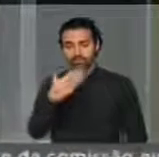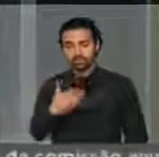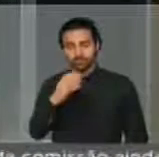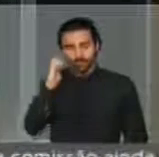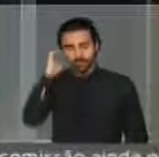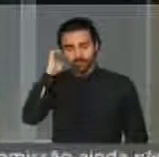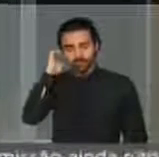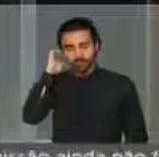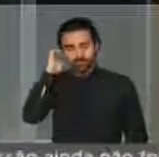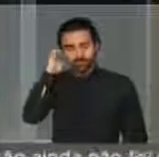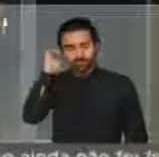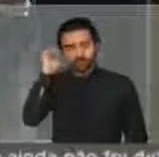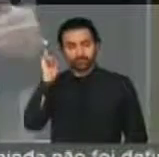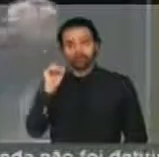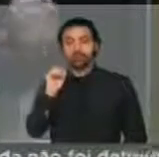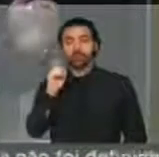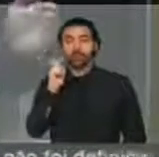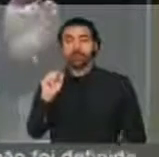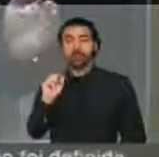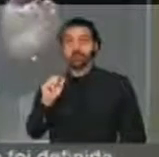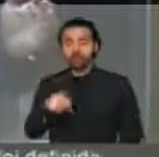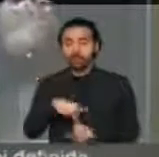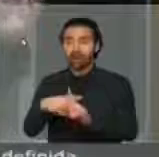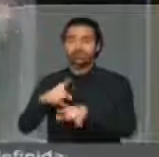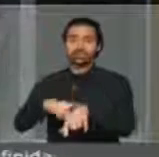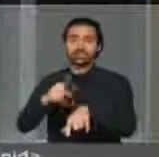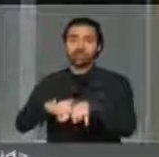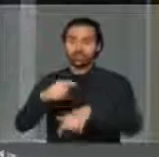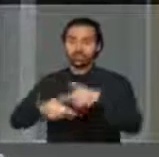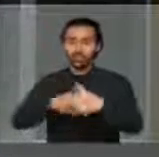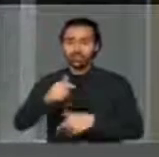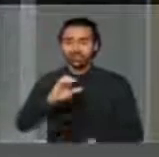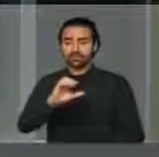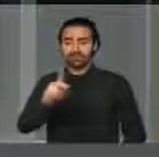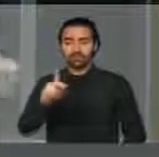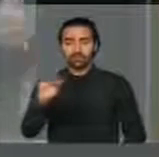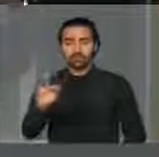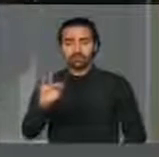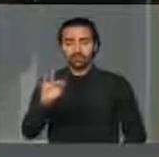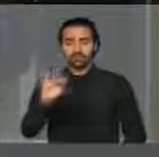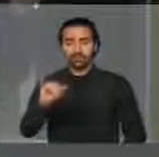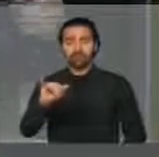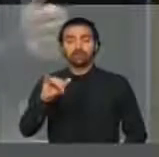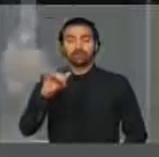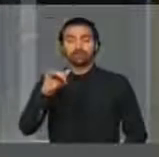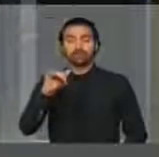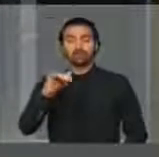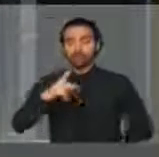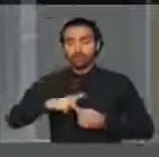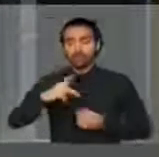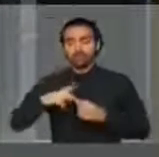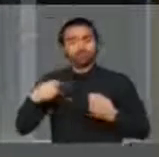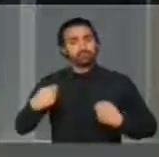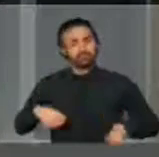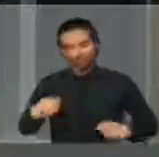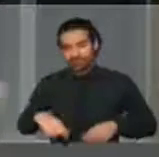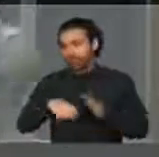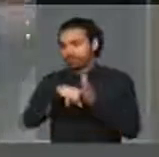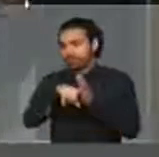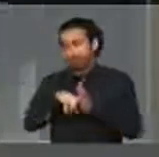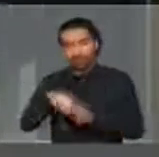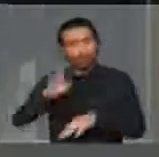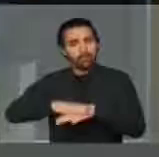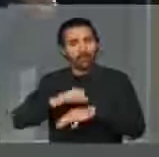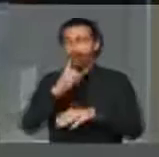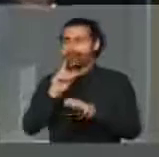Onyx Lorenzoni para prorrogar os trabalhos da CPI da Petrobras. Há muitas oitivas a serem feitas,